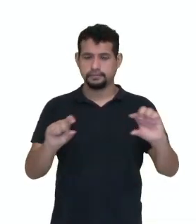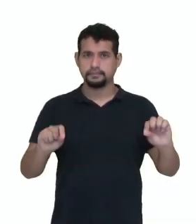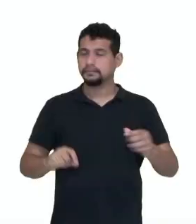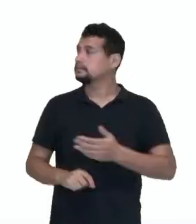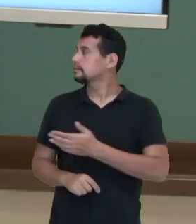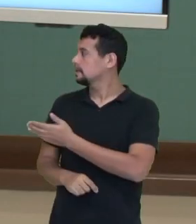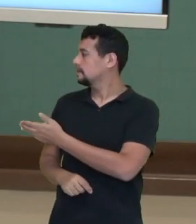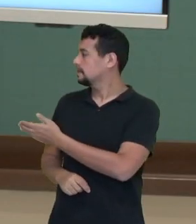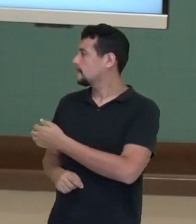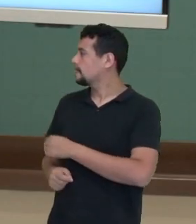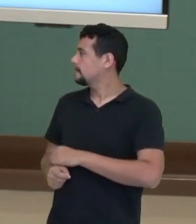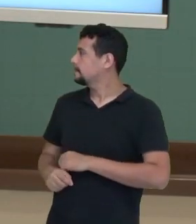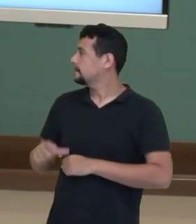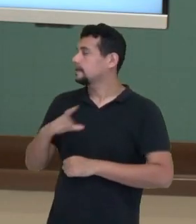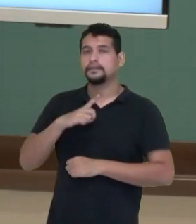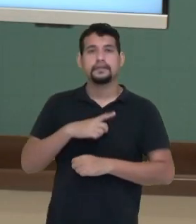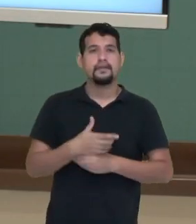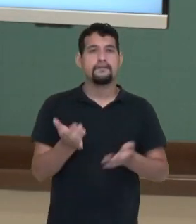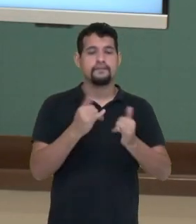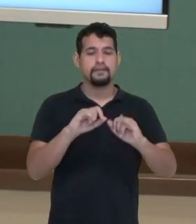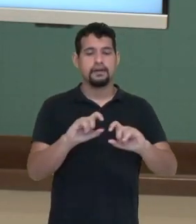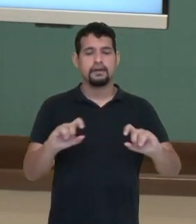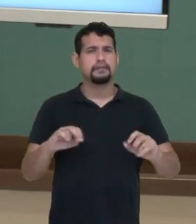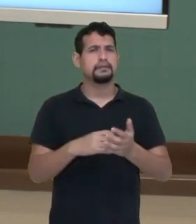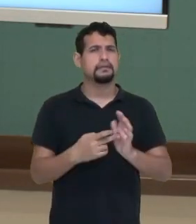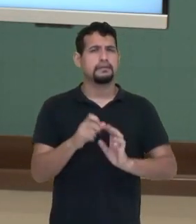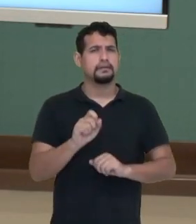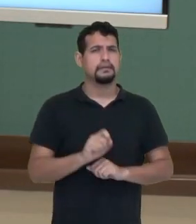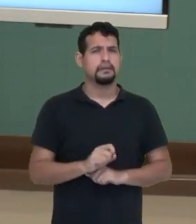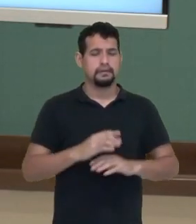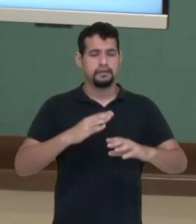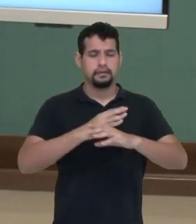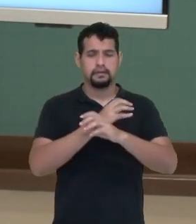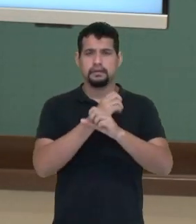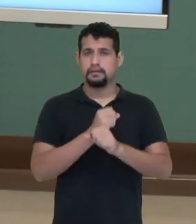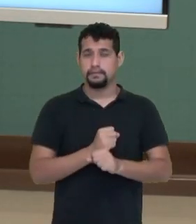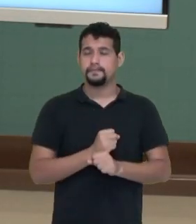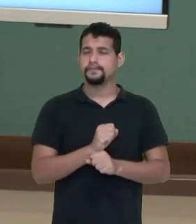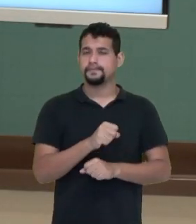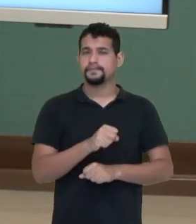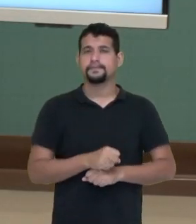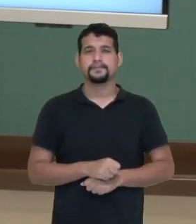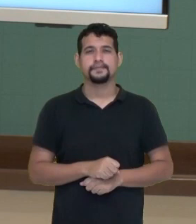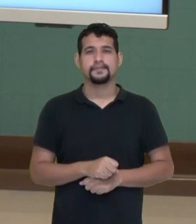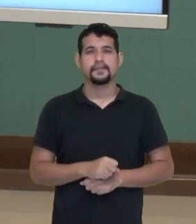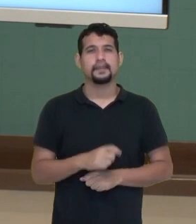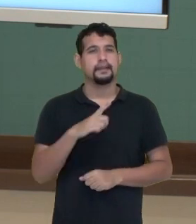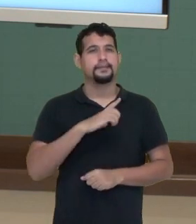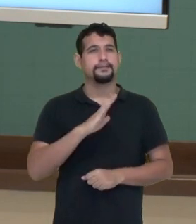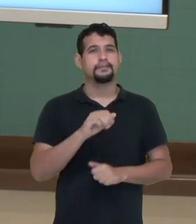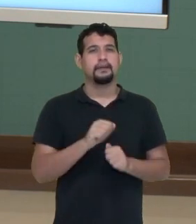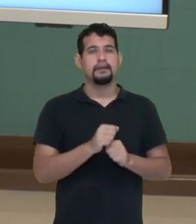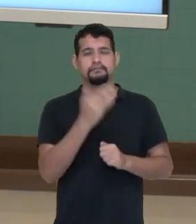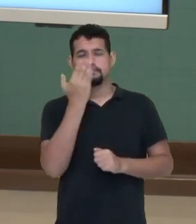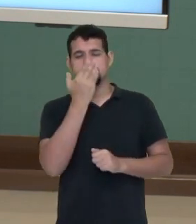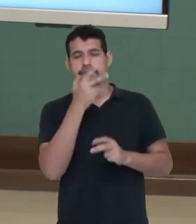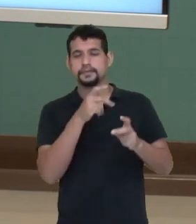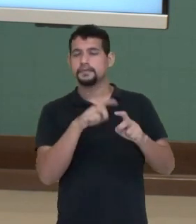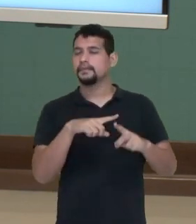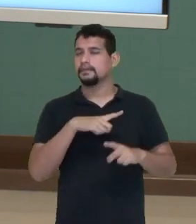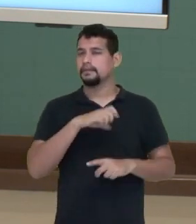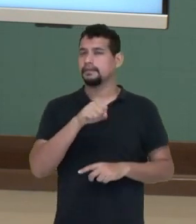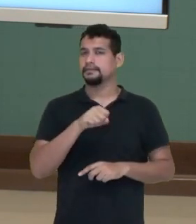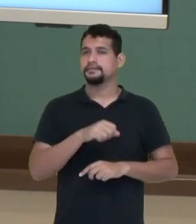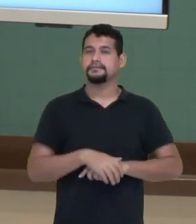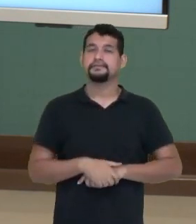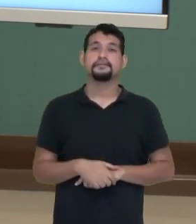quando eu tenho essas informações grudadinhas, ali no meio tem uma multiplicação, tá bom? O pontinho tá ali, assim, invisível, mas ele